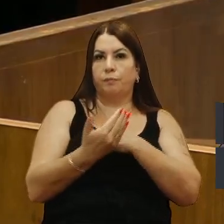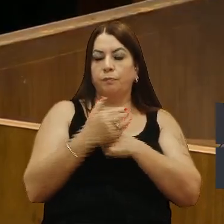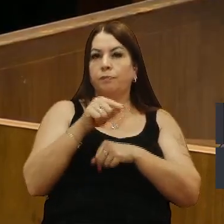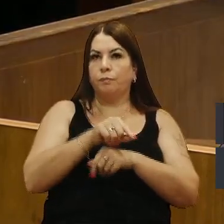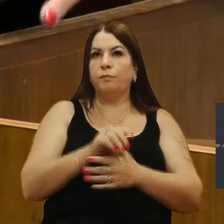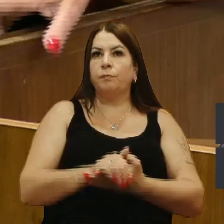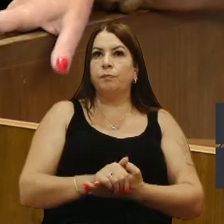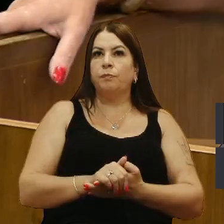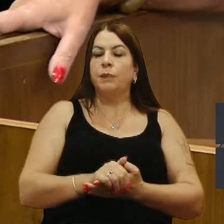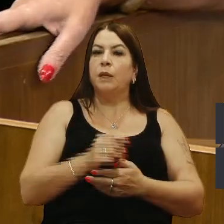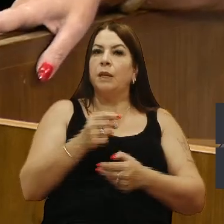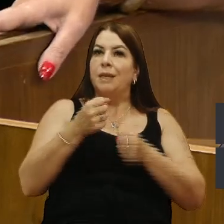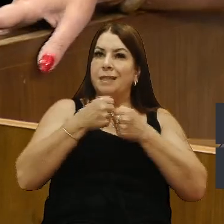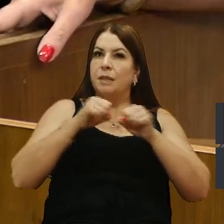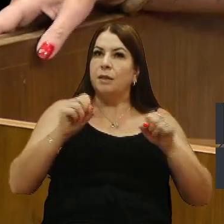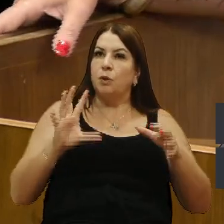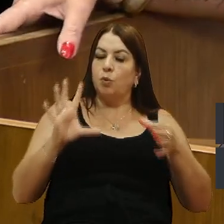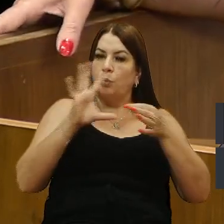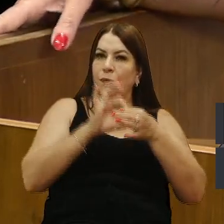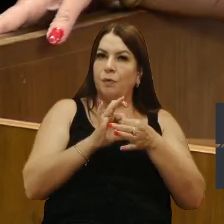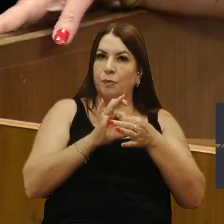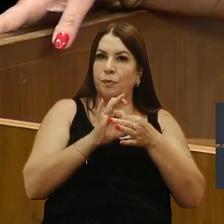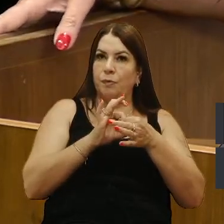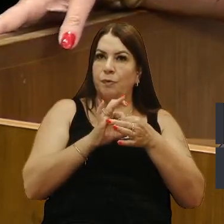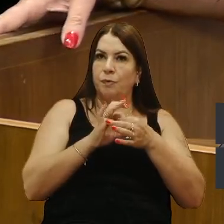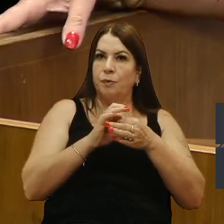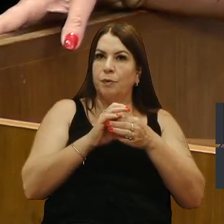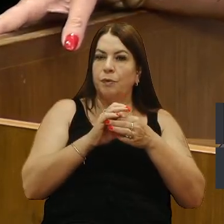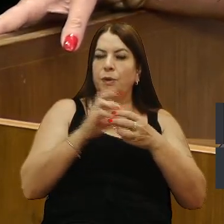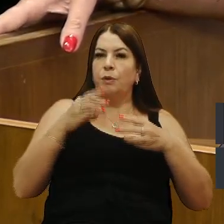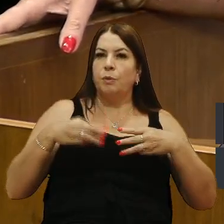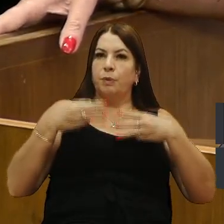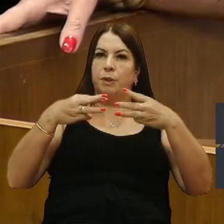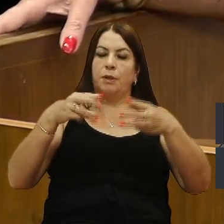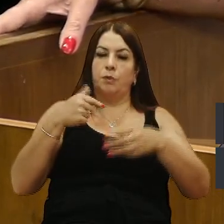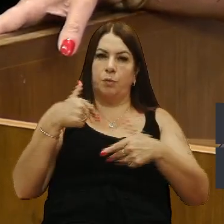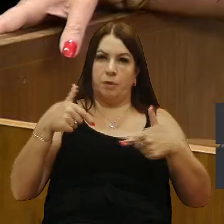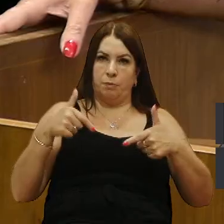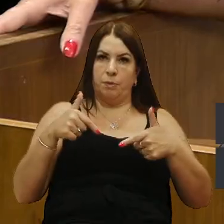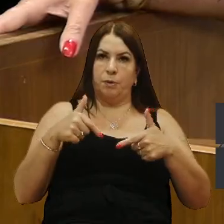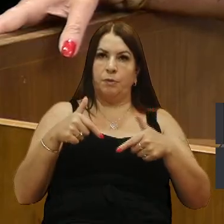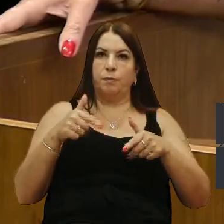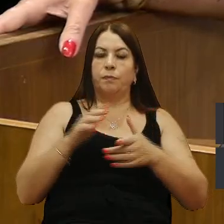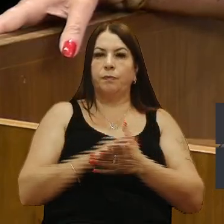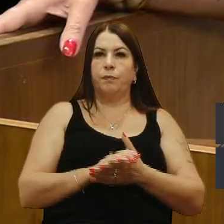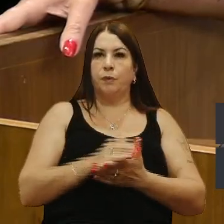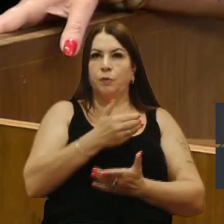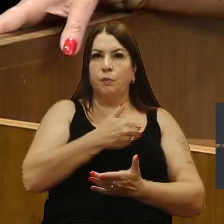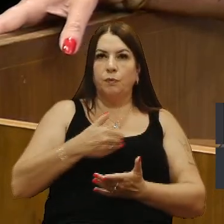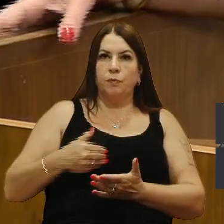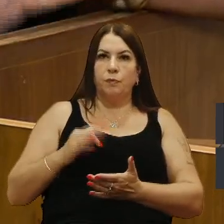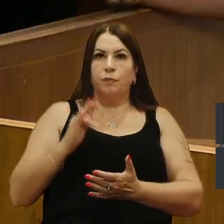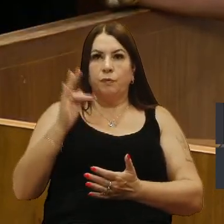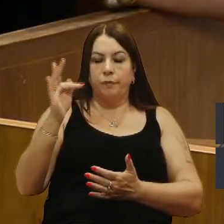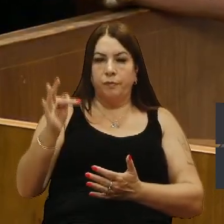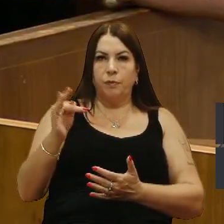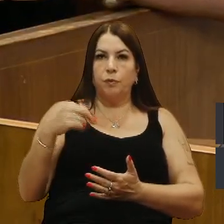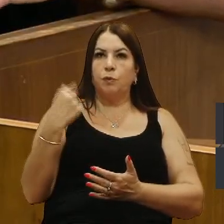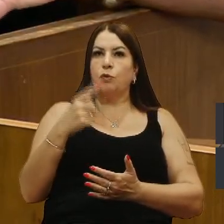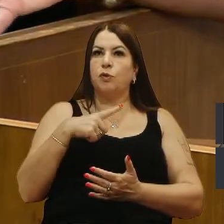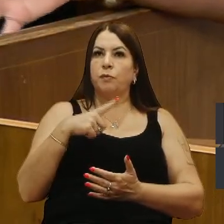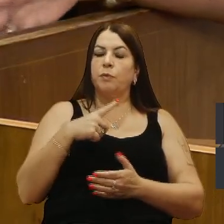é a secretaria vinculada ao Ministério do Trabalho e Emprego do governo federal. Nós